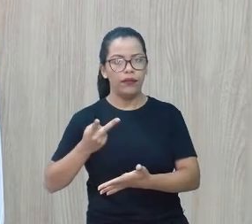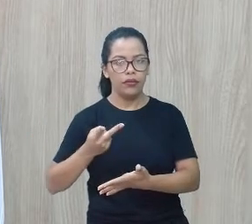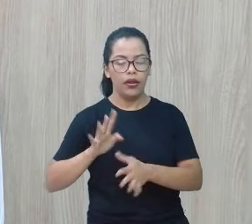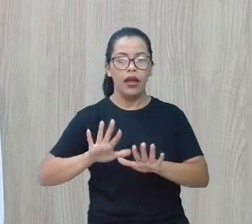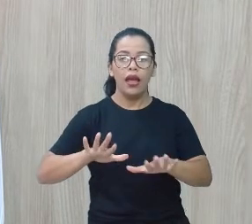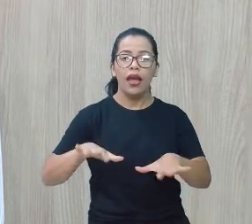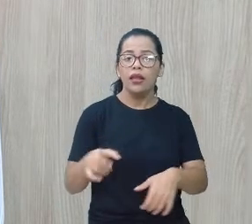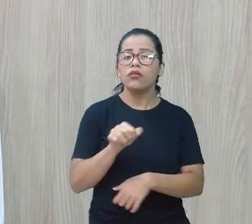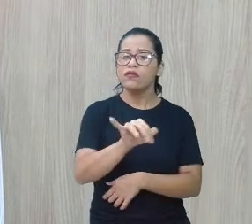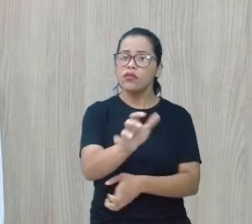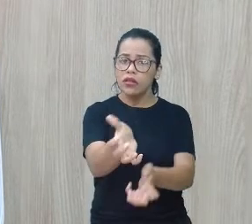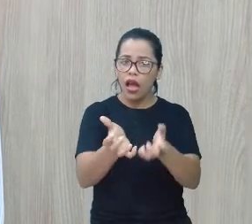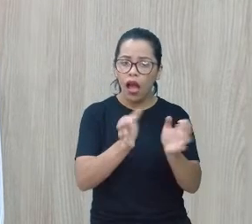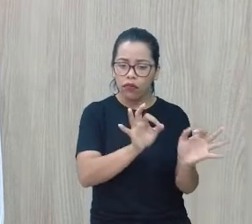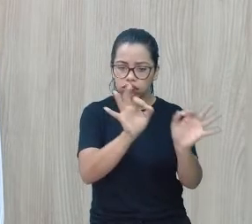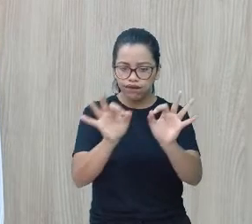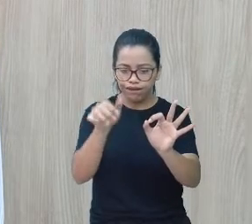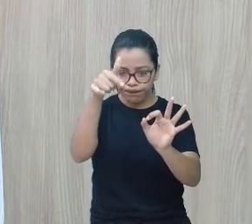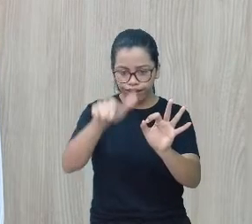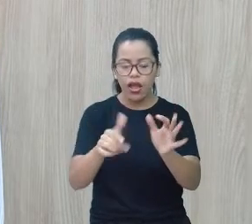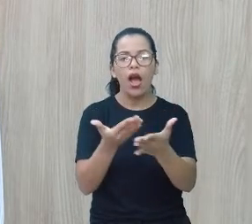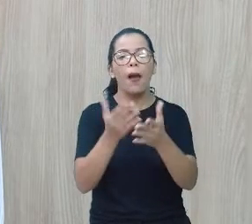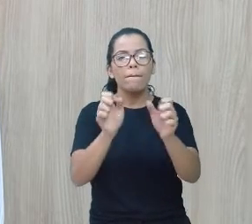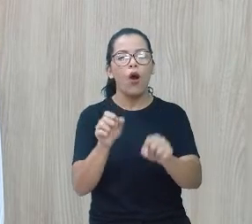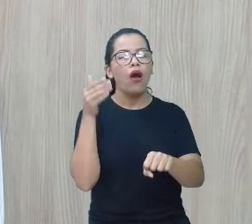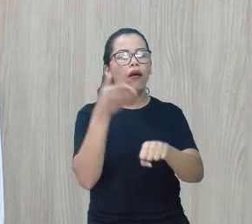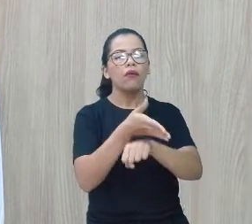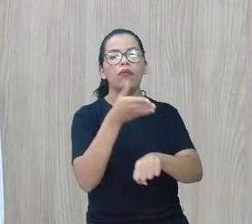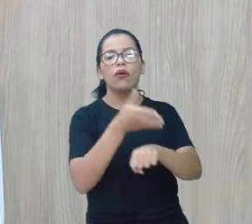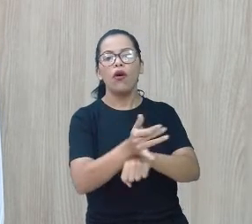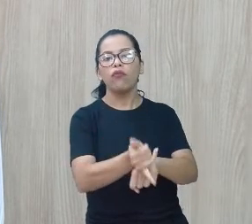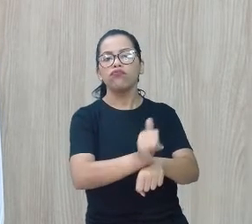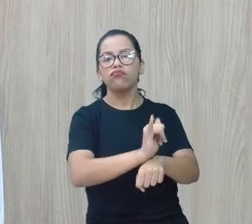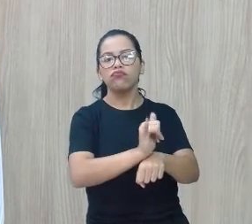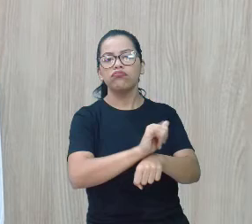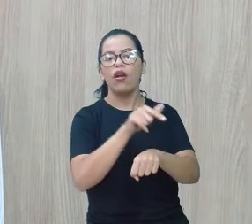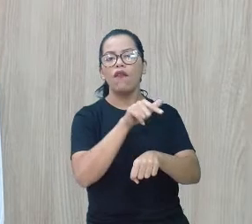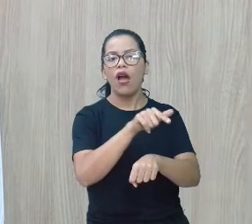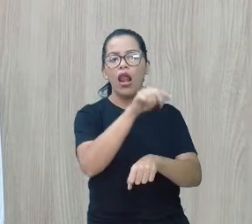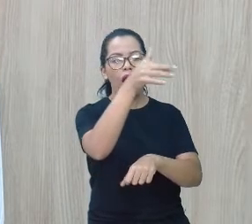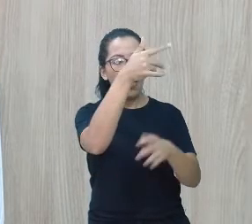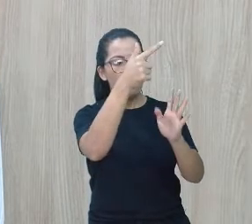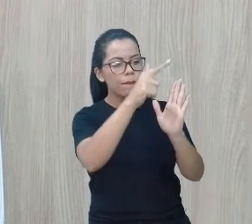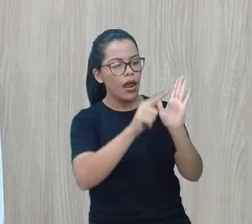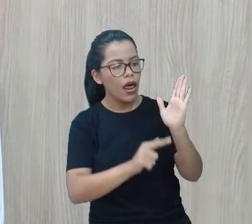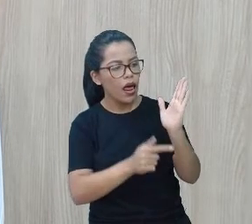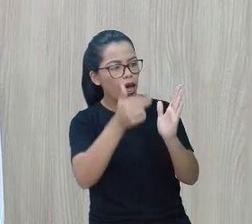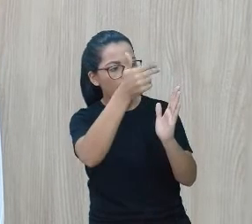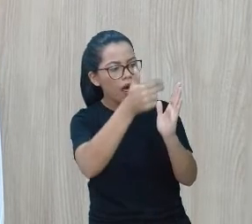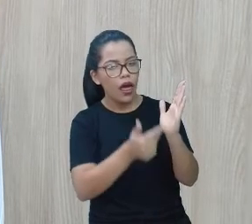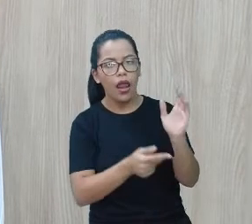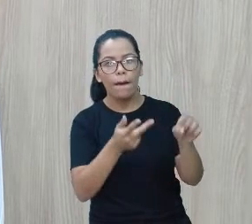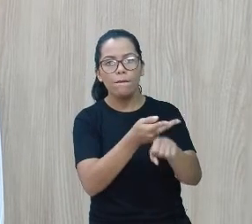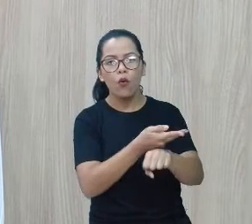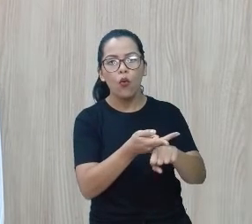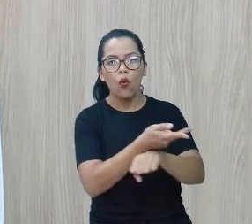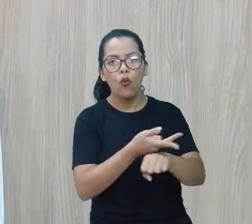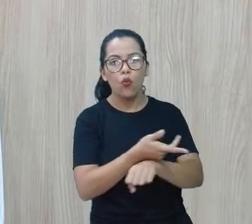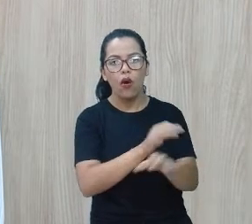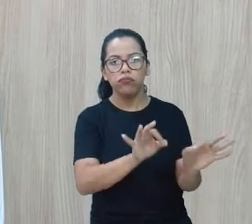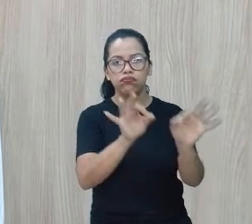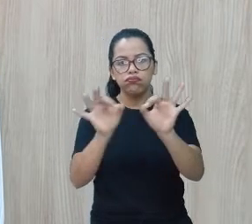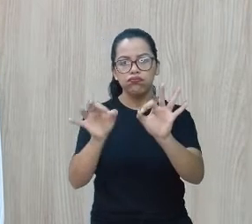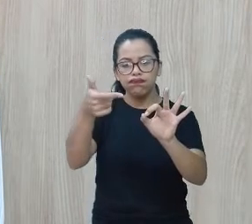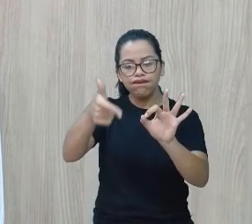você queira rever a aula, você também pode ir lá no nosso canal no YouTube, vai lá na playlist da sua turma, rever as